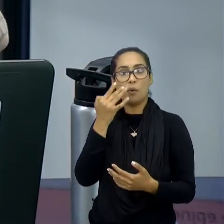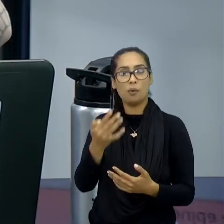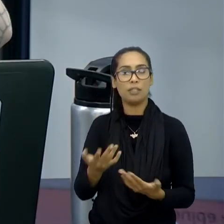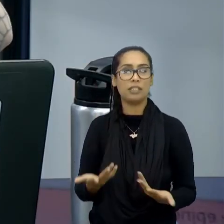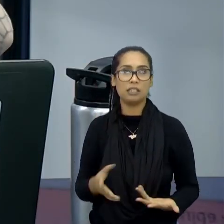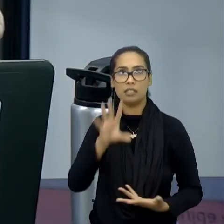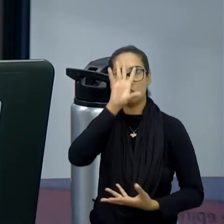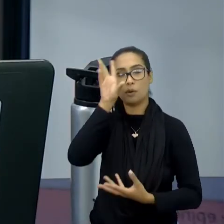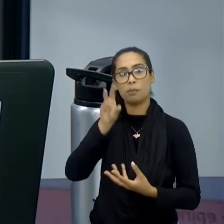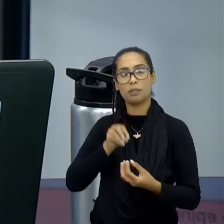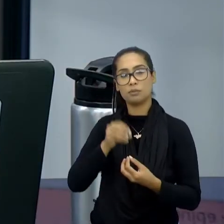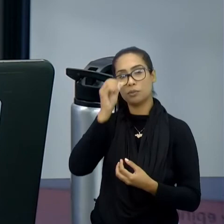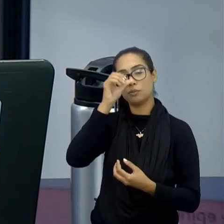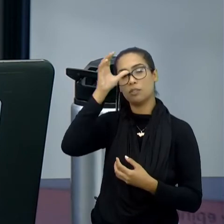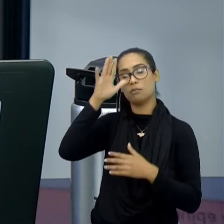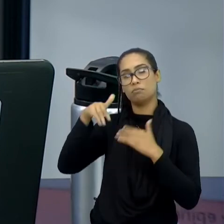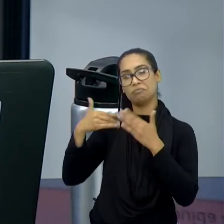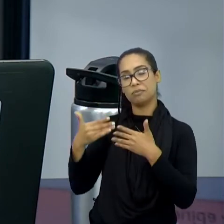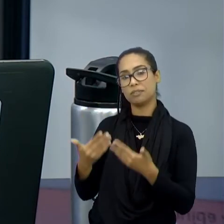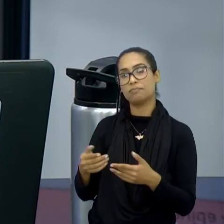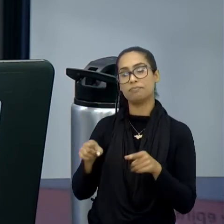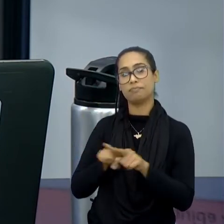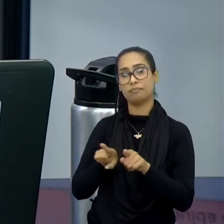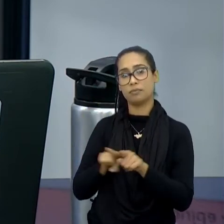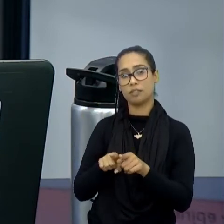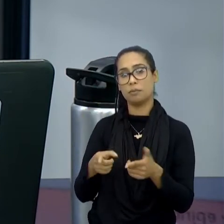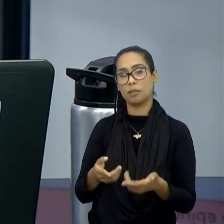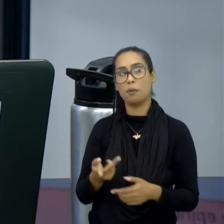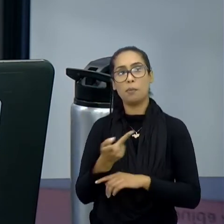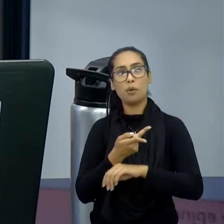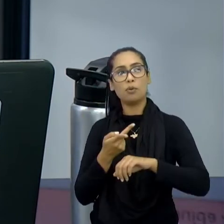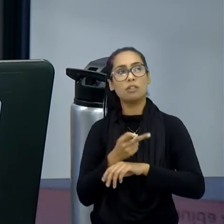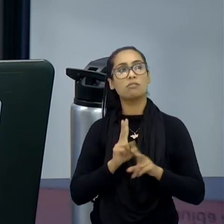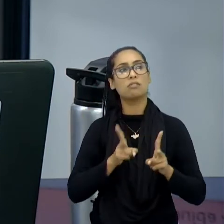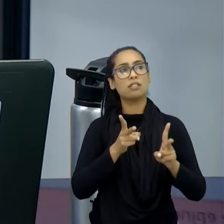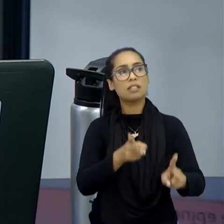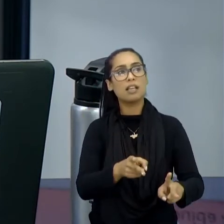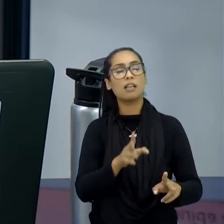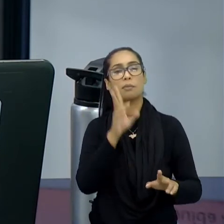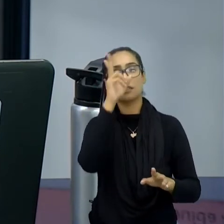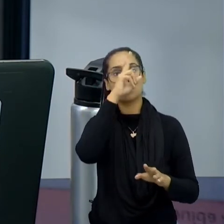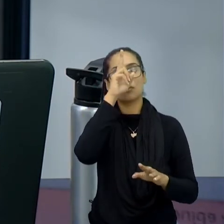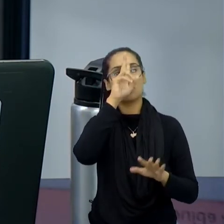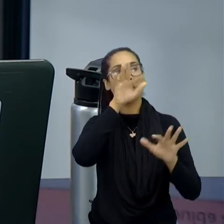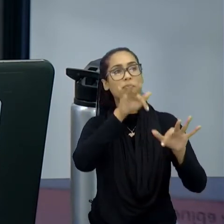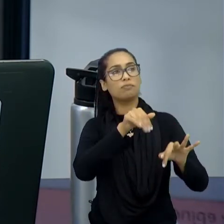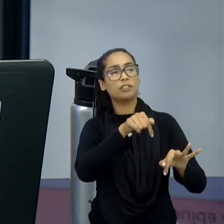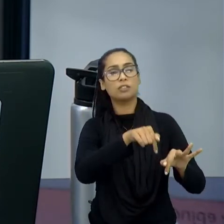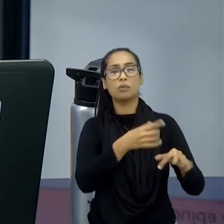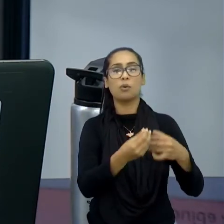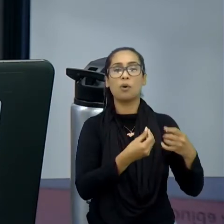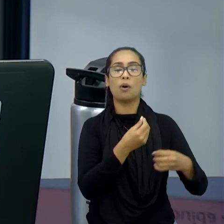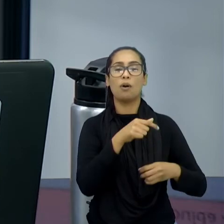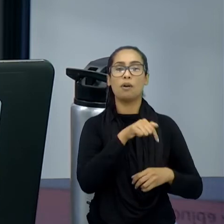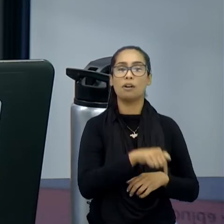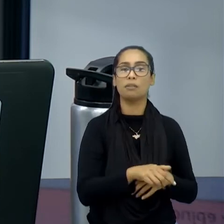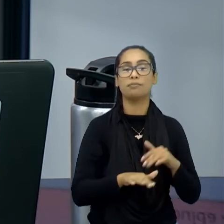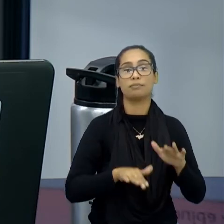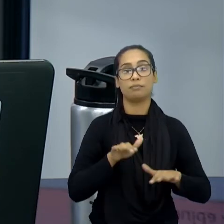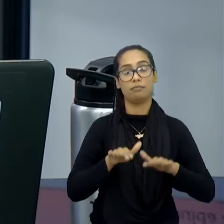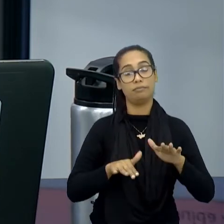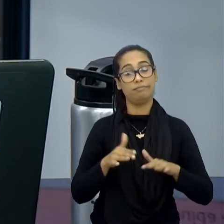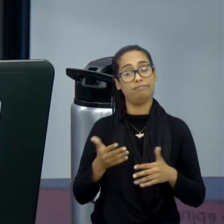noções que ficam o tempo todo procurando o fim da história, em grande medida elas estão em oposição à